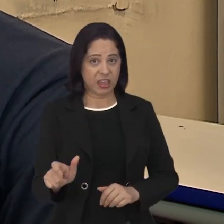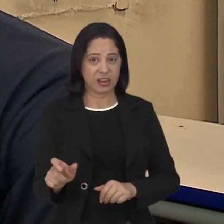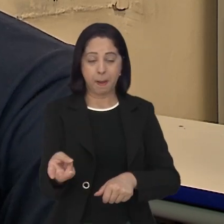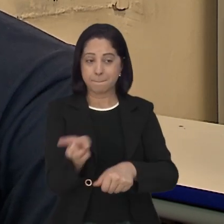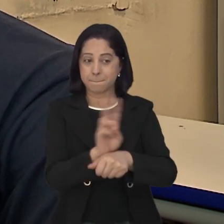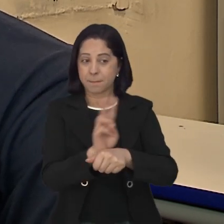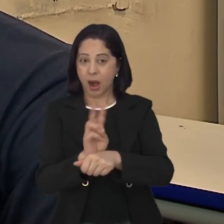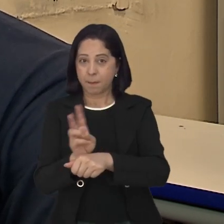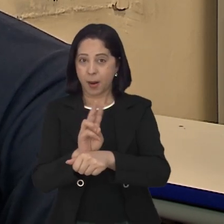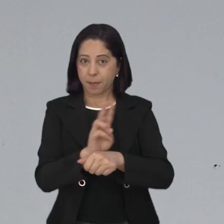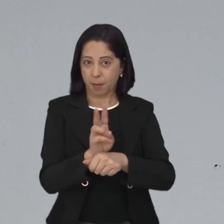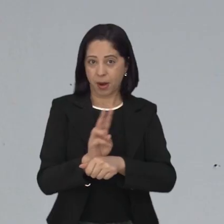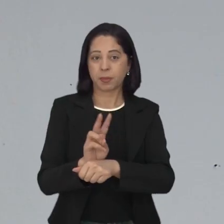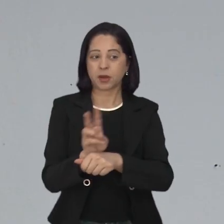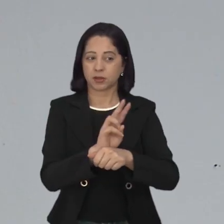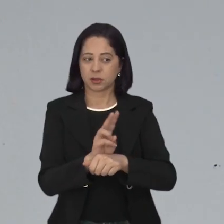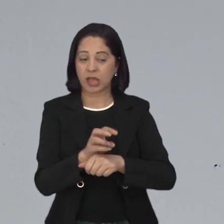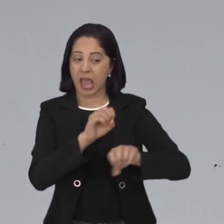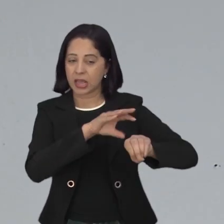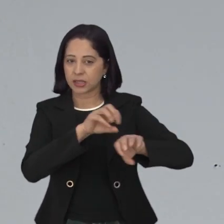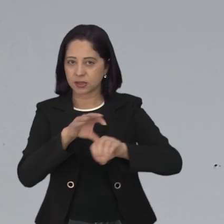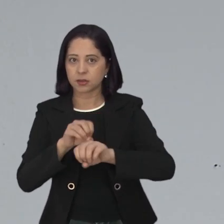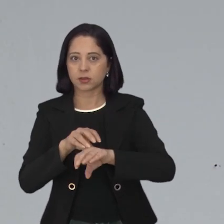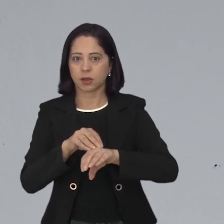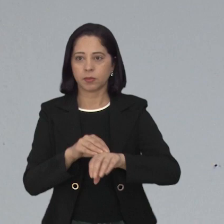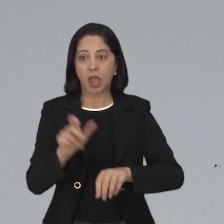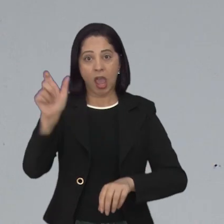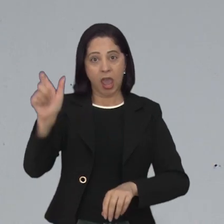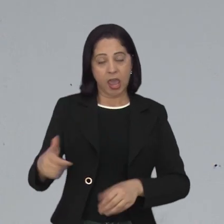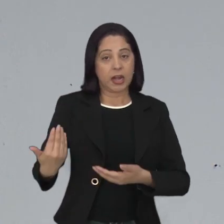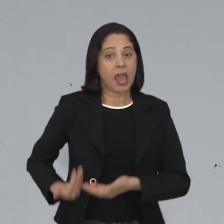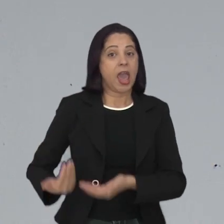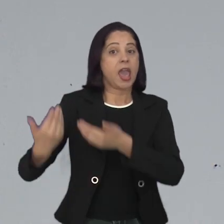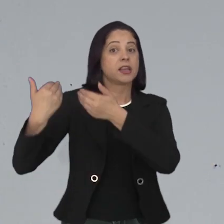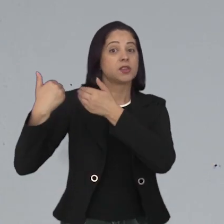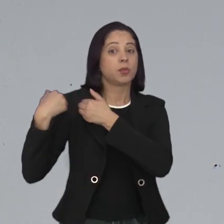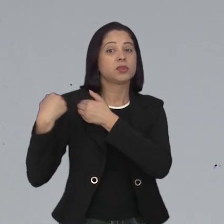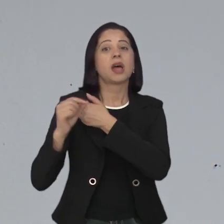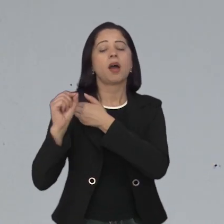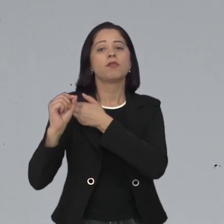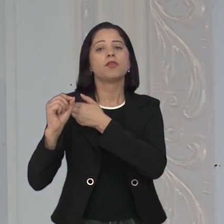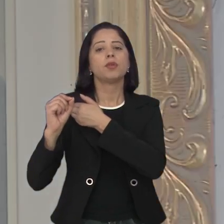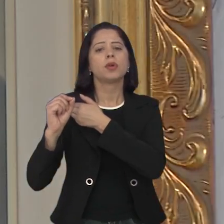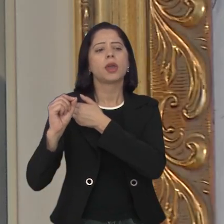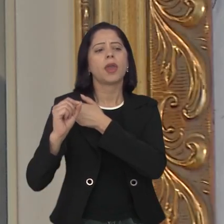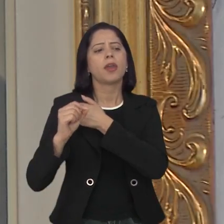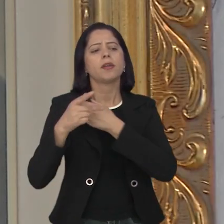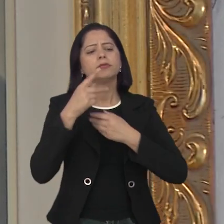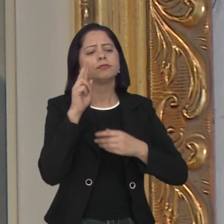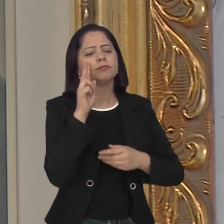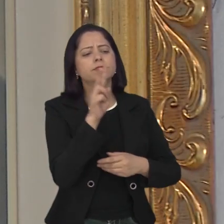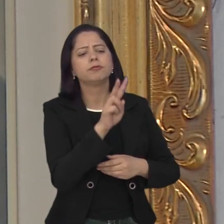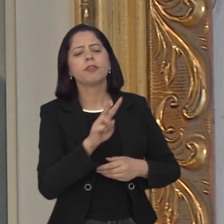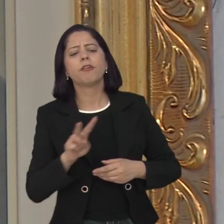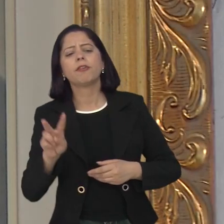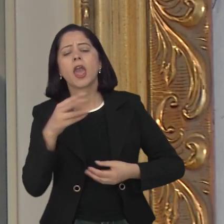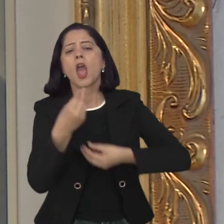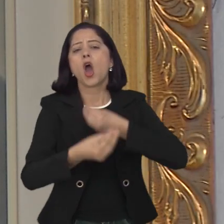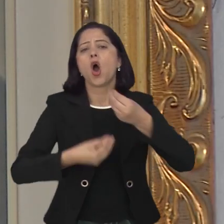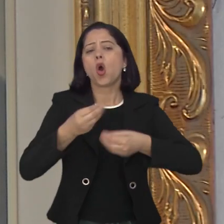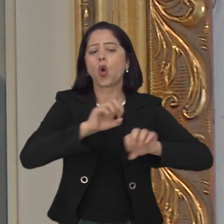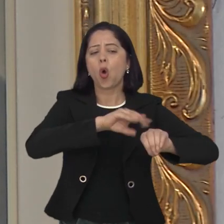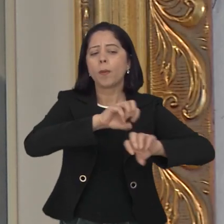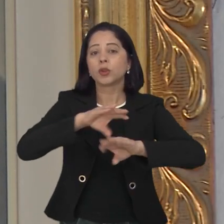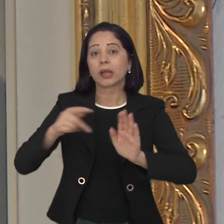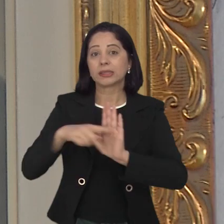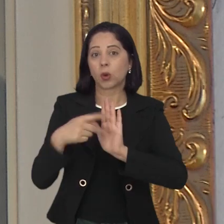né onde ele morava como inspetor cargo que hoje é conhecido como supervisor escolar Olímpio Catão foi responsável